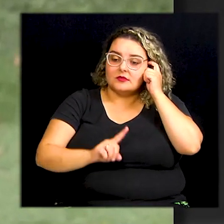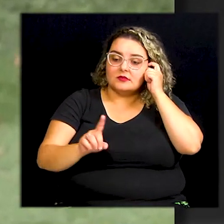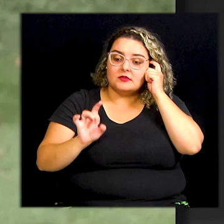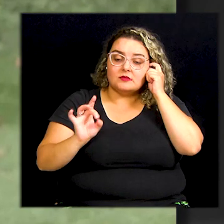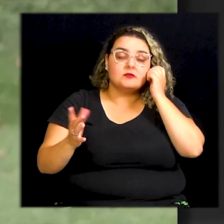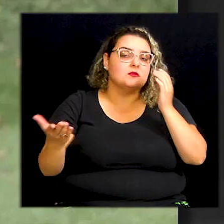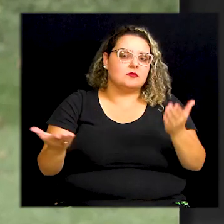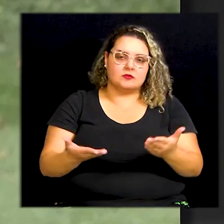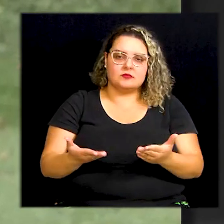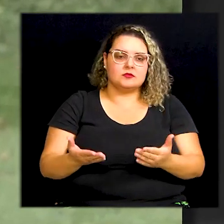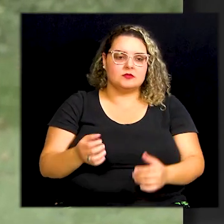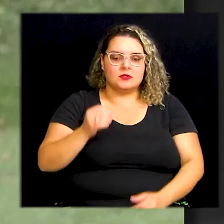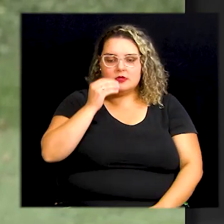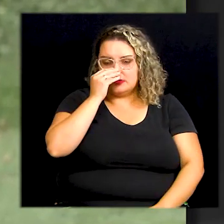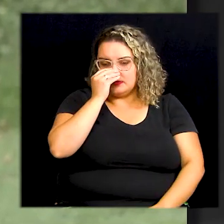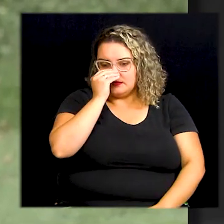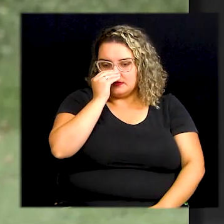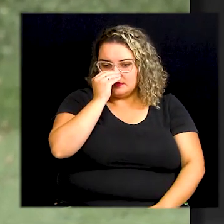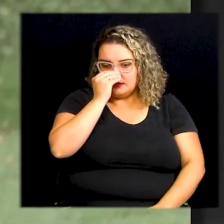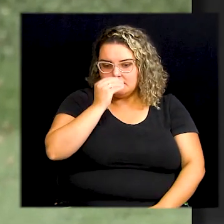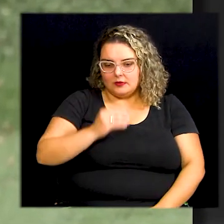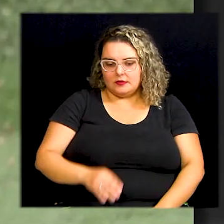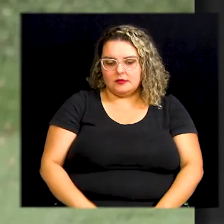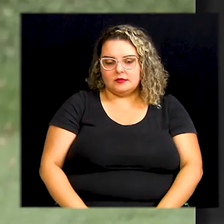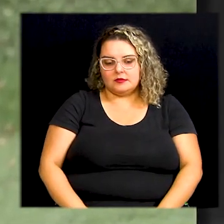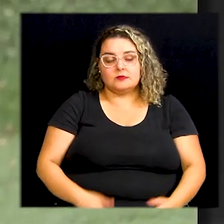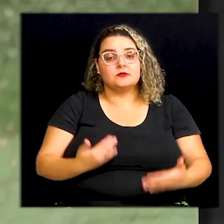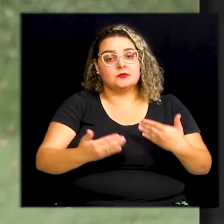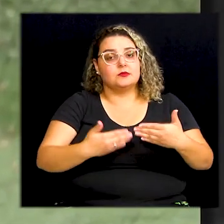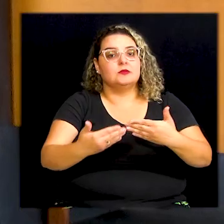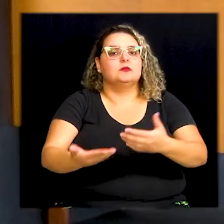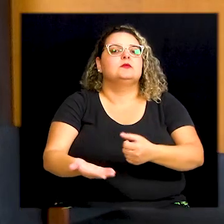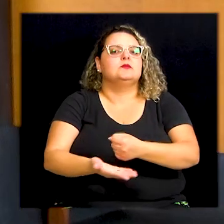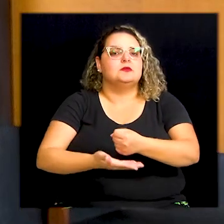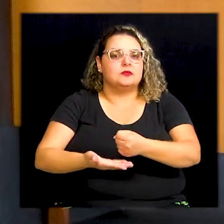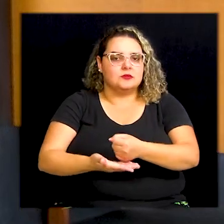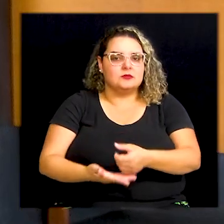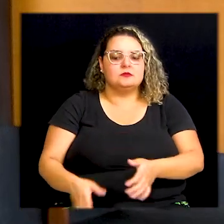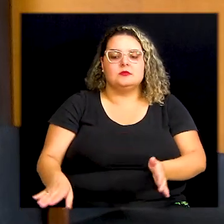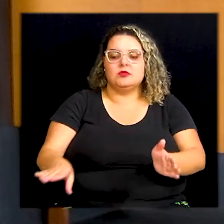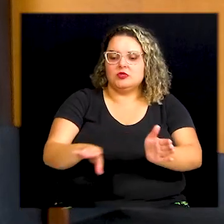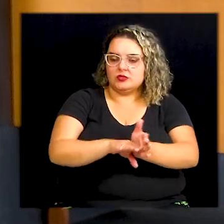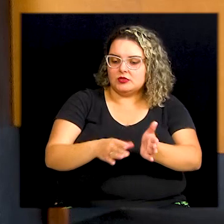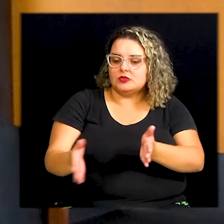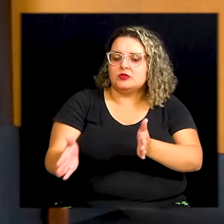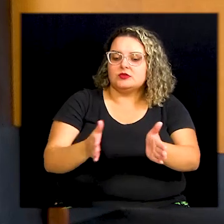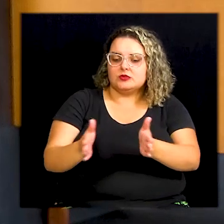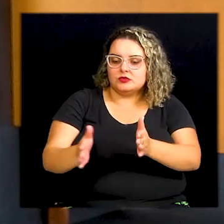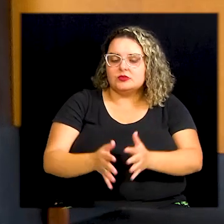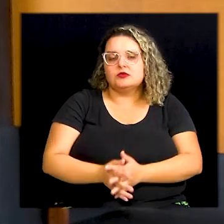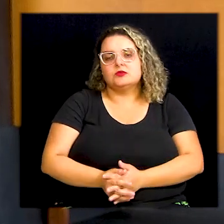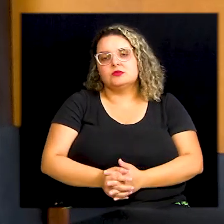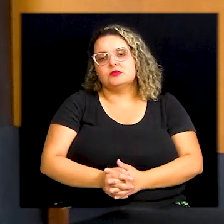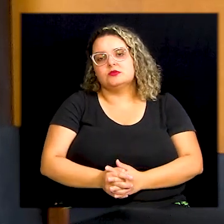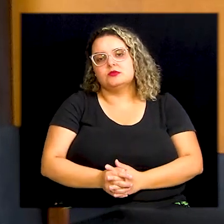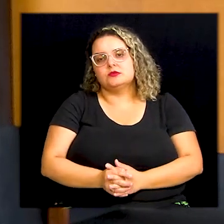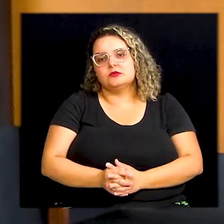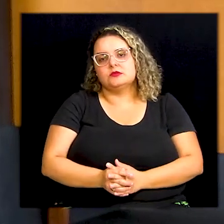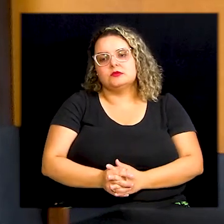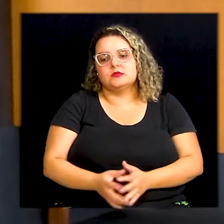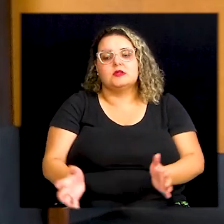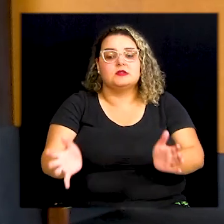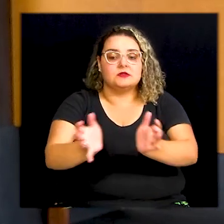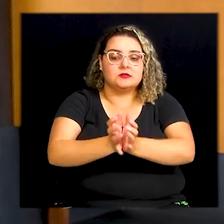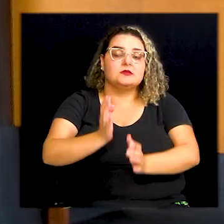hoje, mas todo processo de base, a gente chega no momento que a